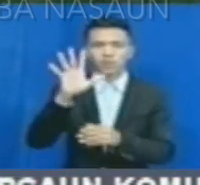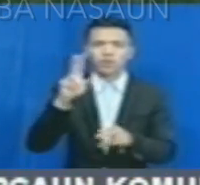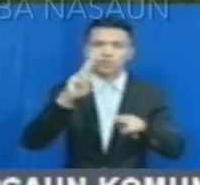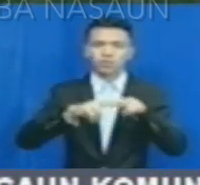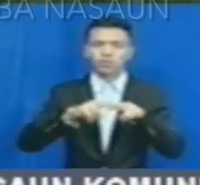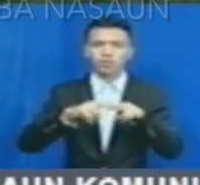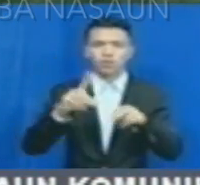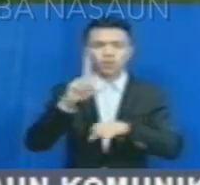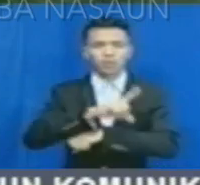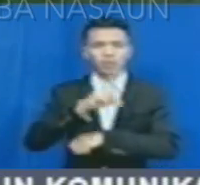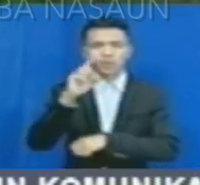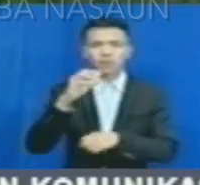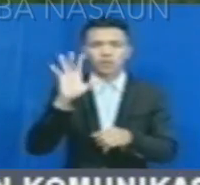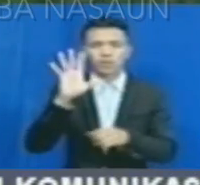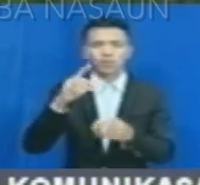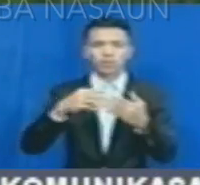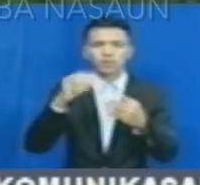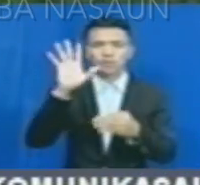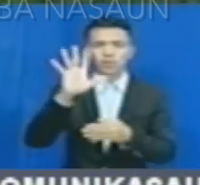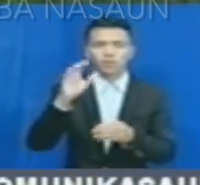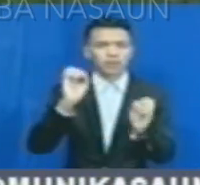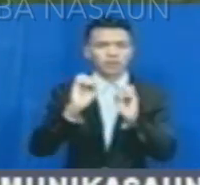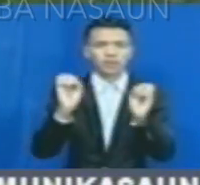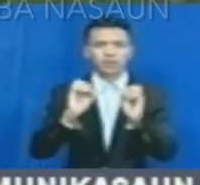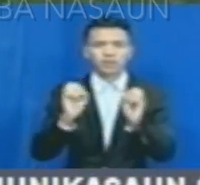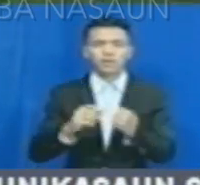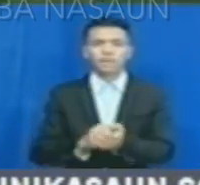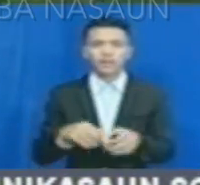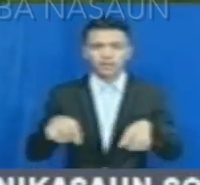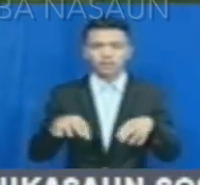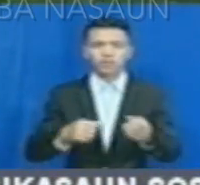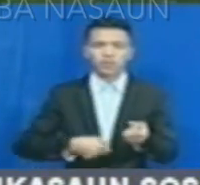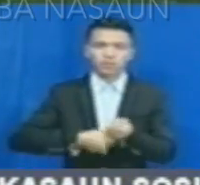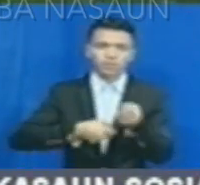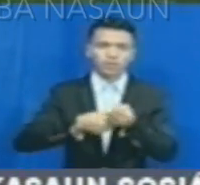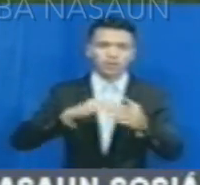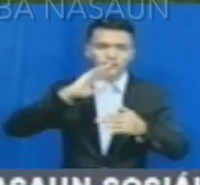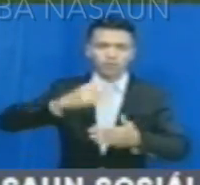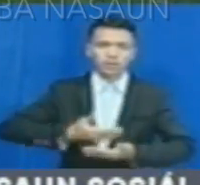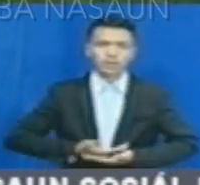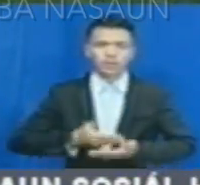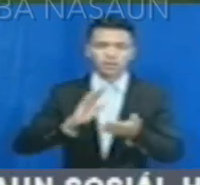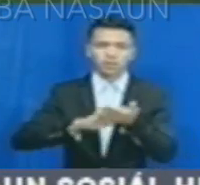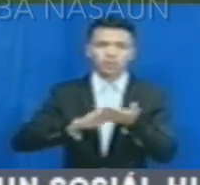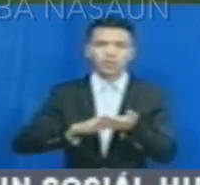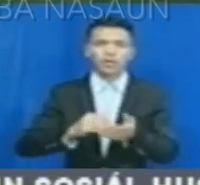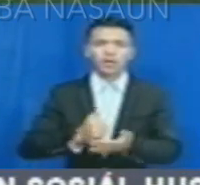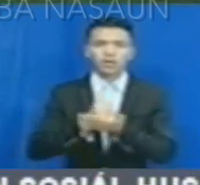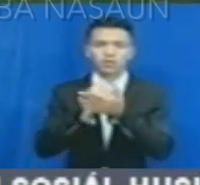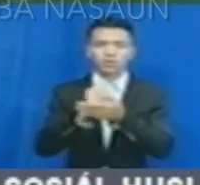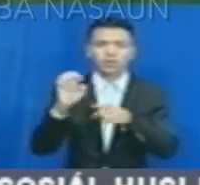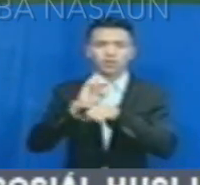heta. Ebe itu buka dunia kasan ebe itu resu senta itu nuan siara bay sekolah, senta itu nu malara, bay itu